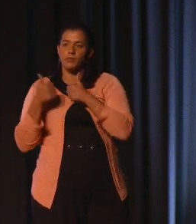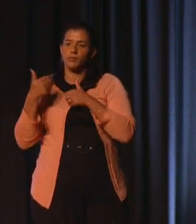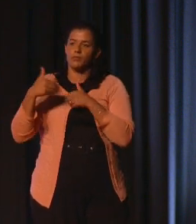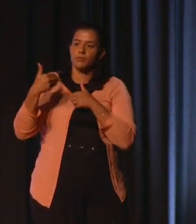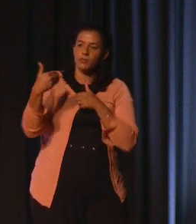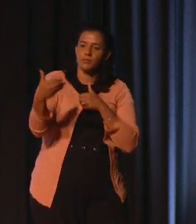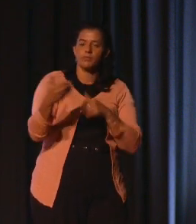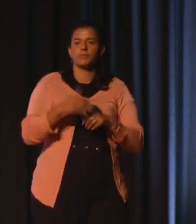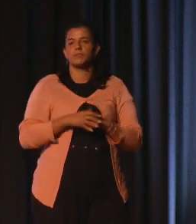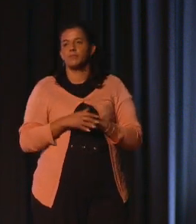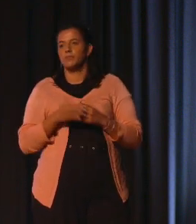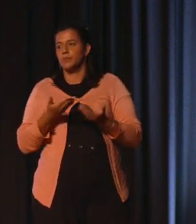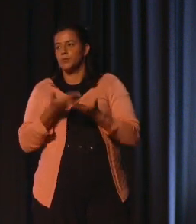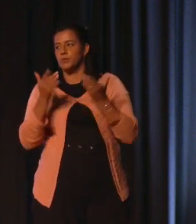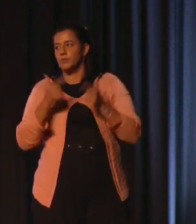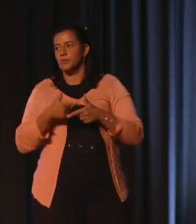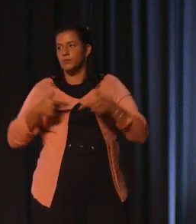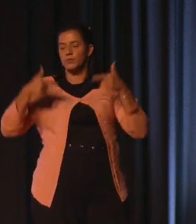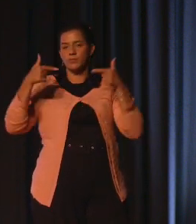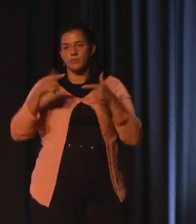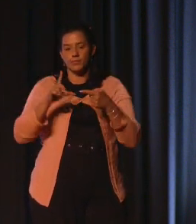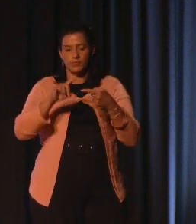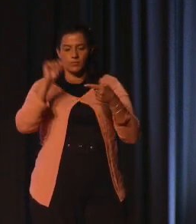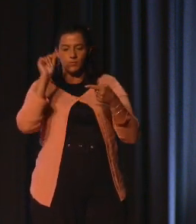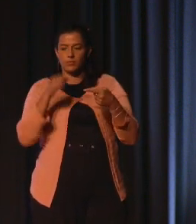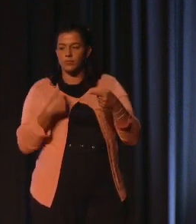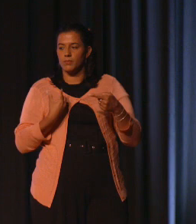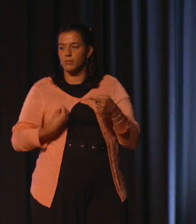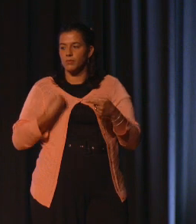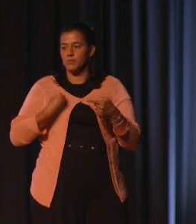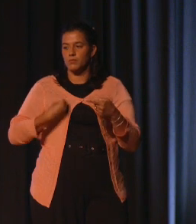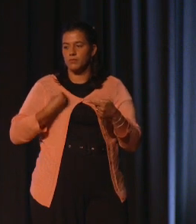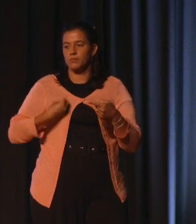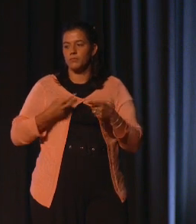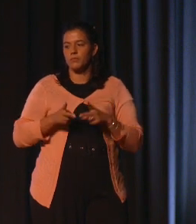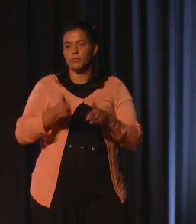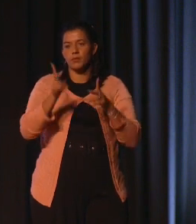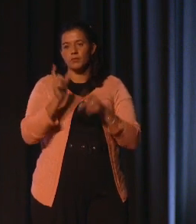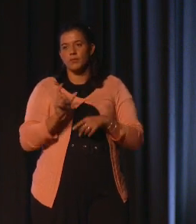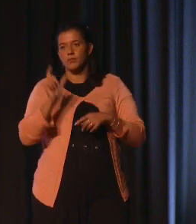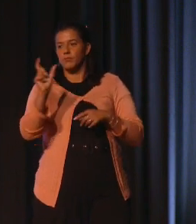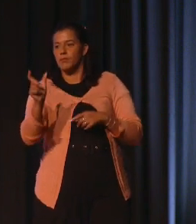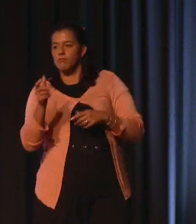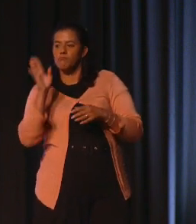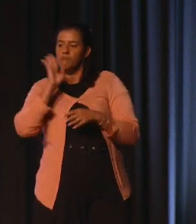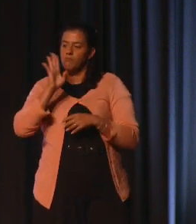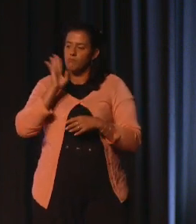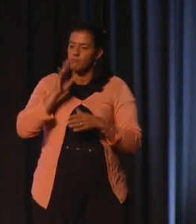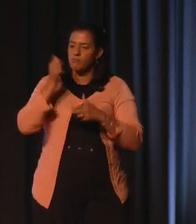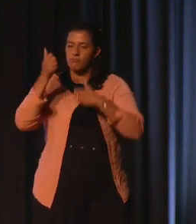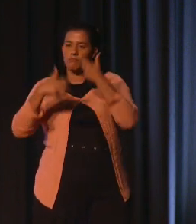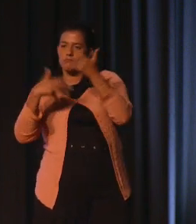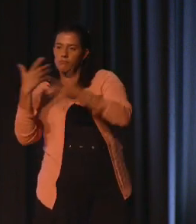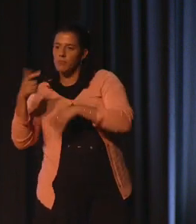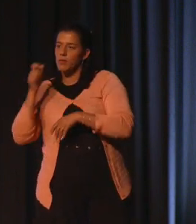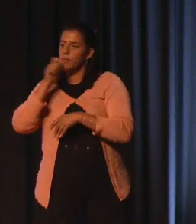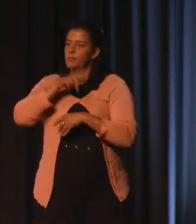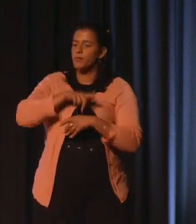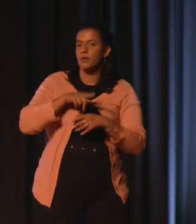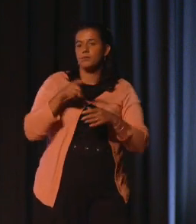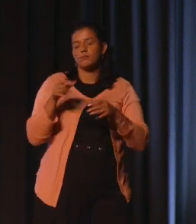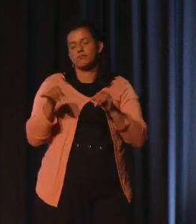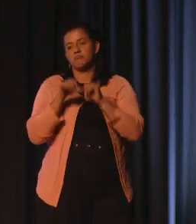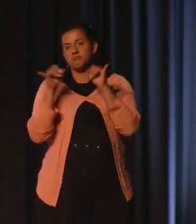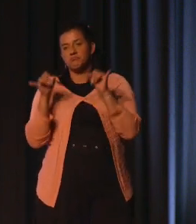tempo todo. Eu falei: eu posso ter duas opções na minha vida, né? Eu ter uma palavra legal para falar com alguém, uma piada, uma